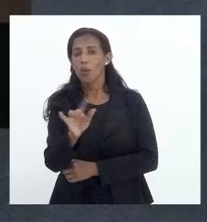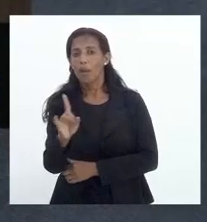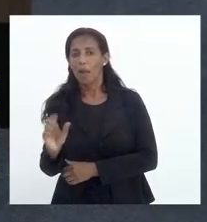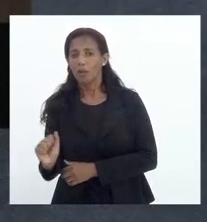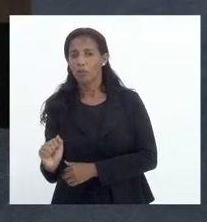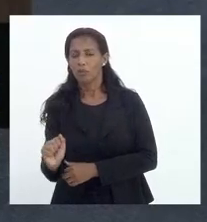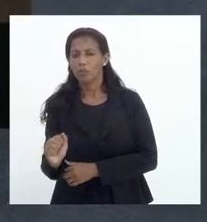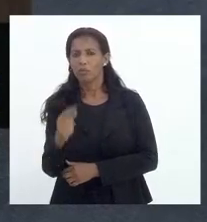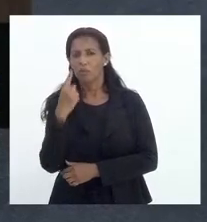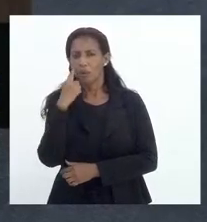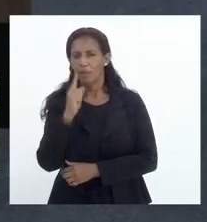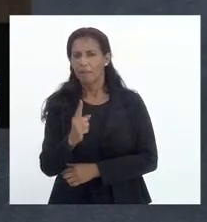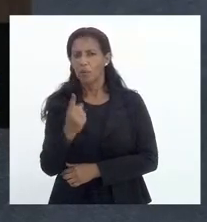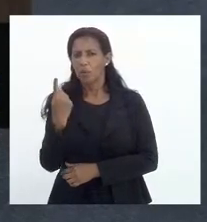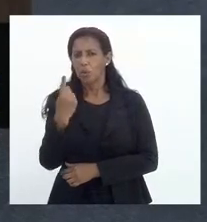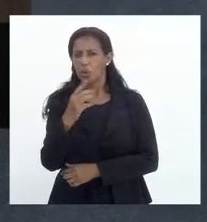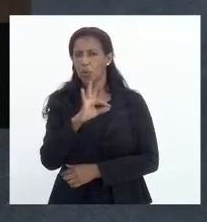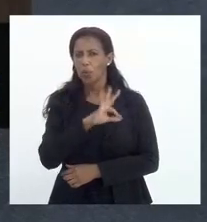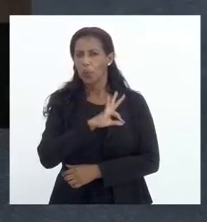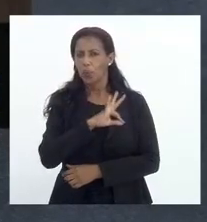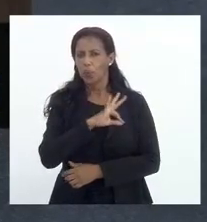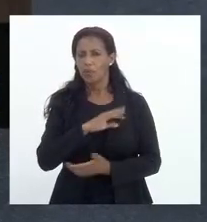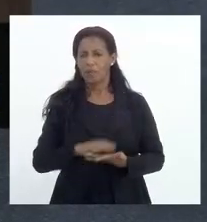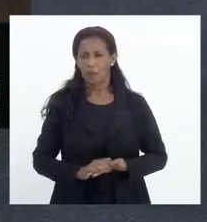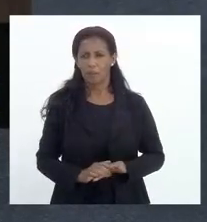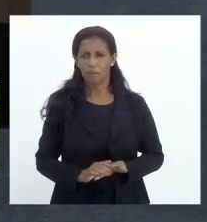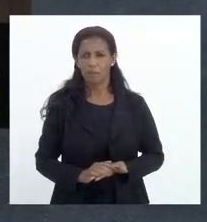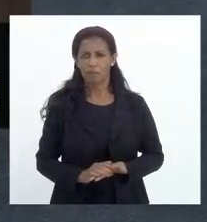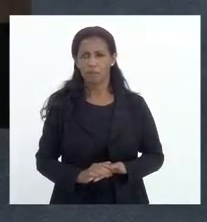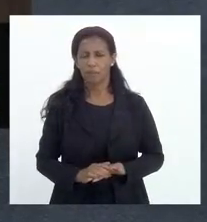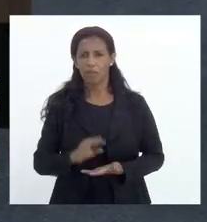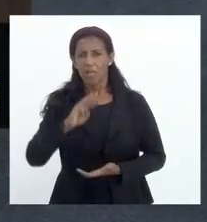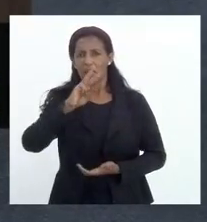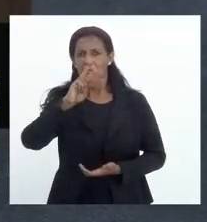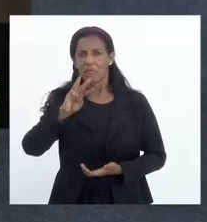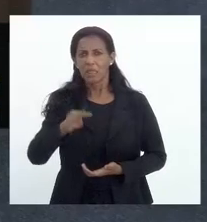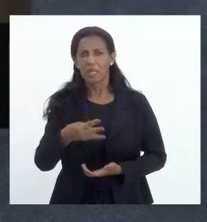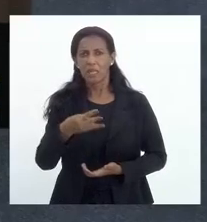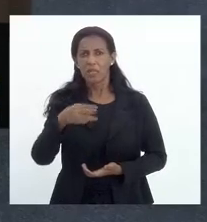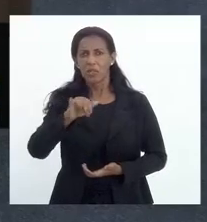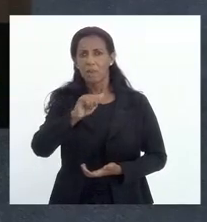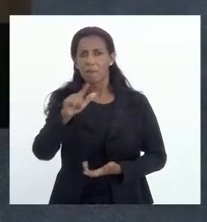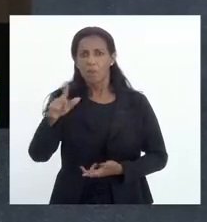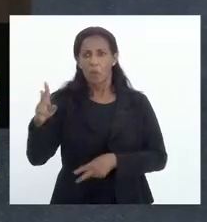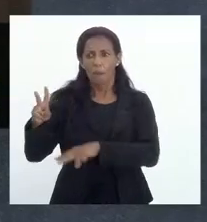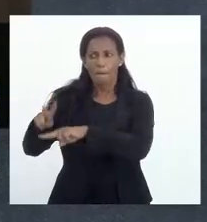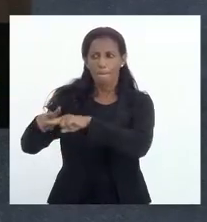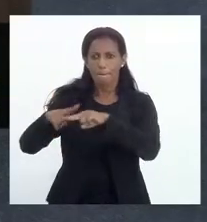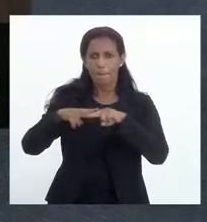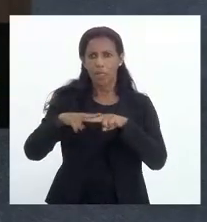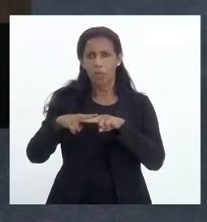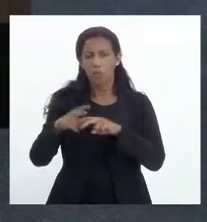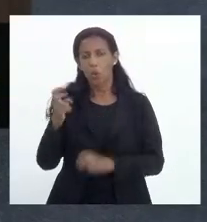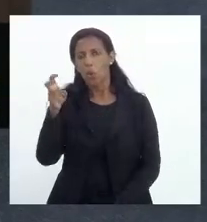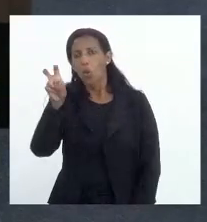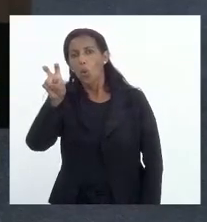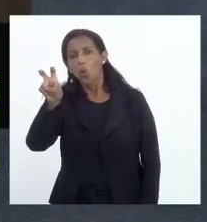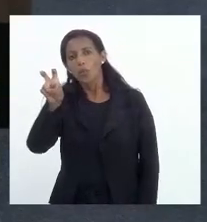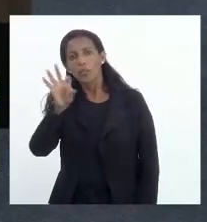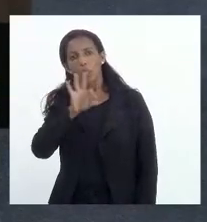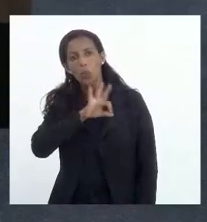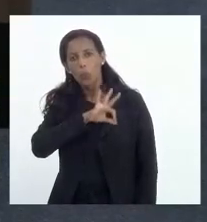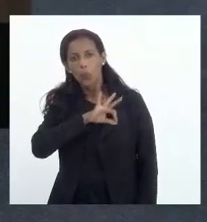um policial penal para dirigir uma cadeia com 3 mil presos, com 5 policiais penais por